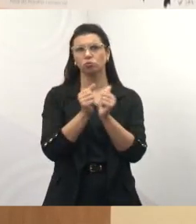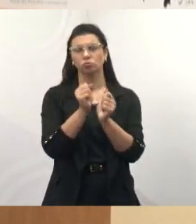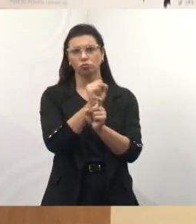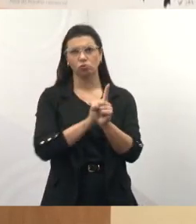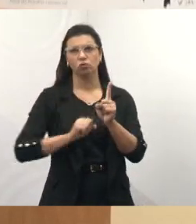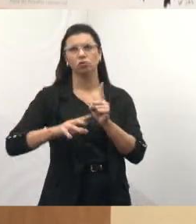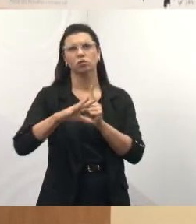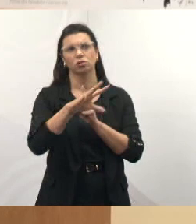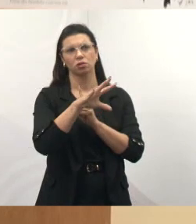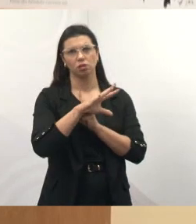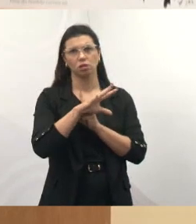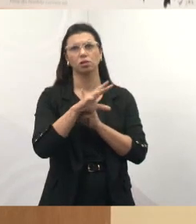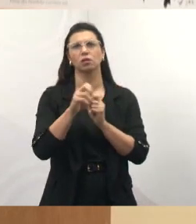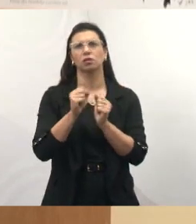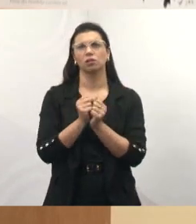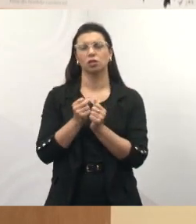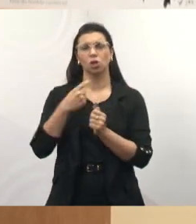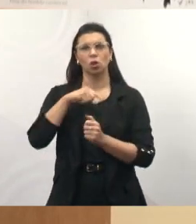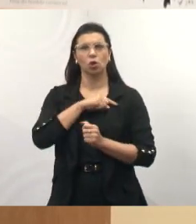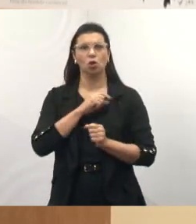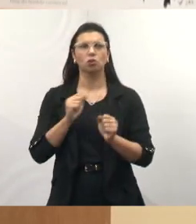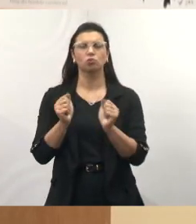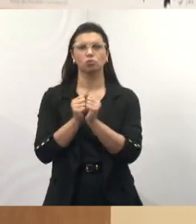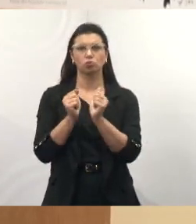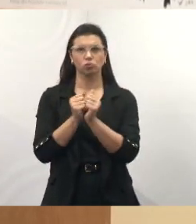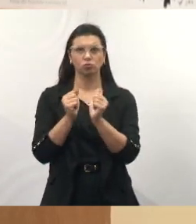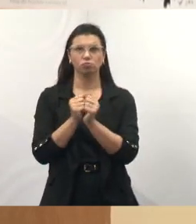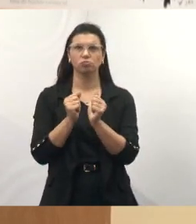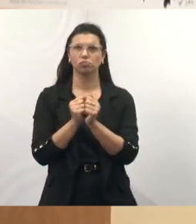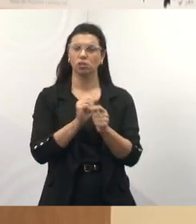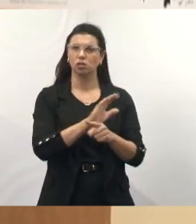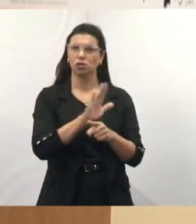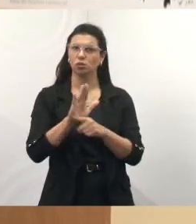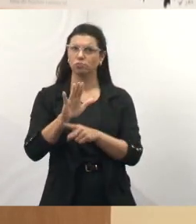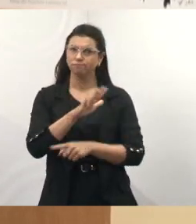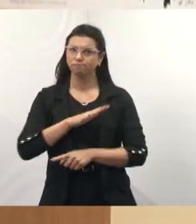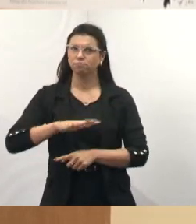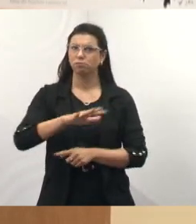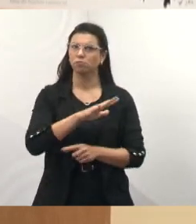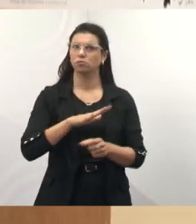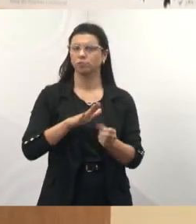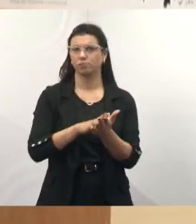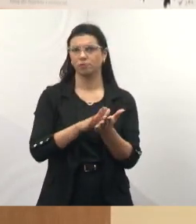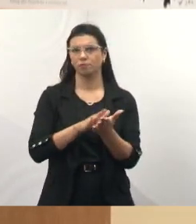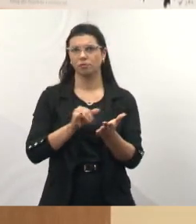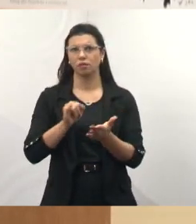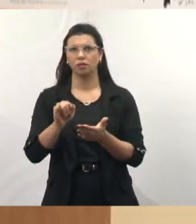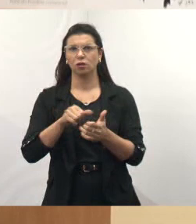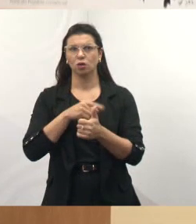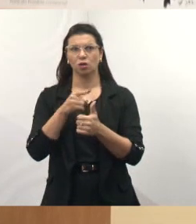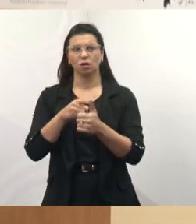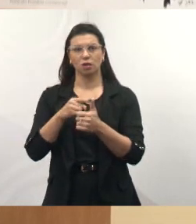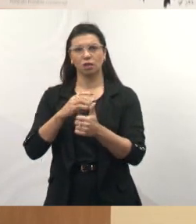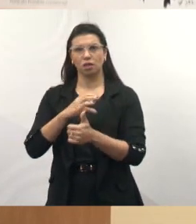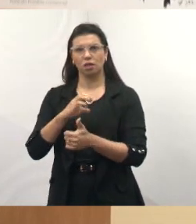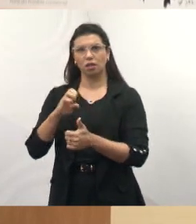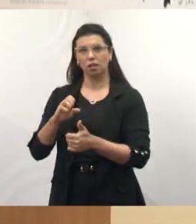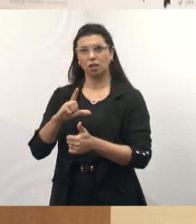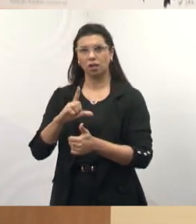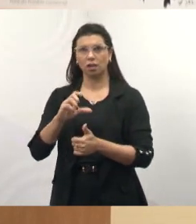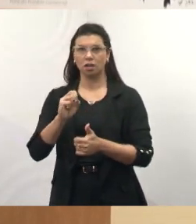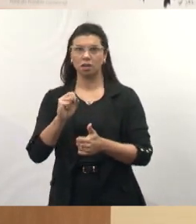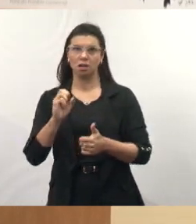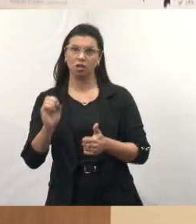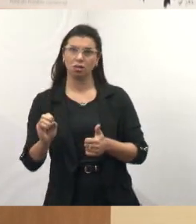políticas públicas que podemos implementar. Na pessoa do Celso Florencio, que foi desde 2017 o responsável